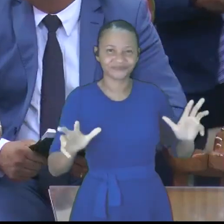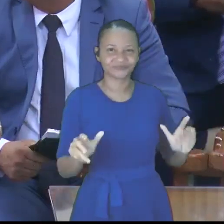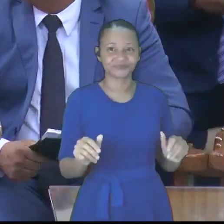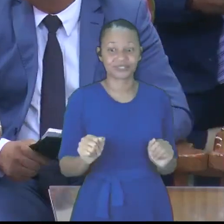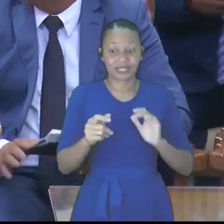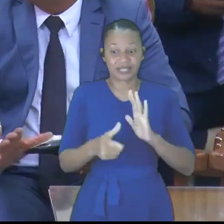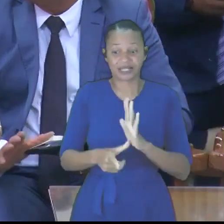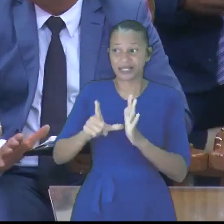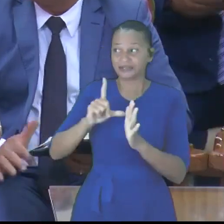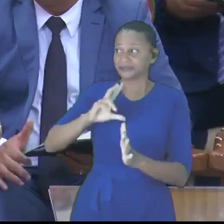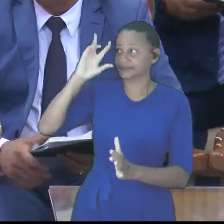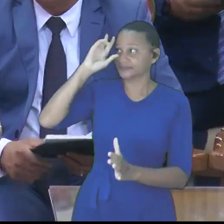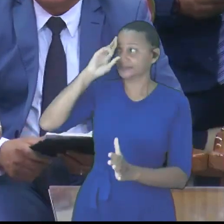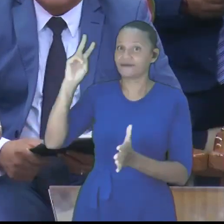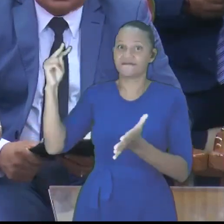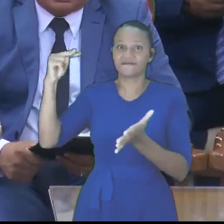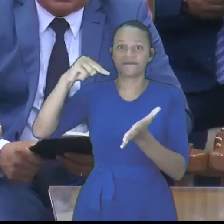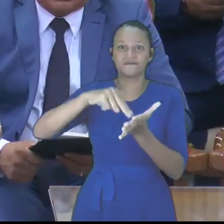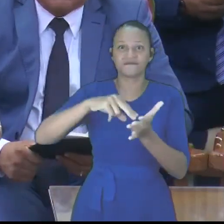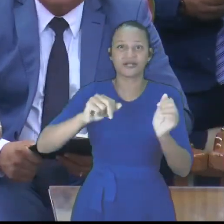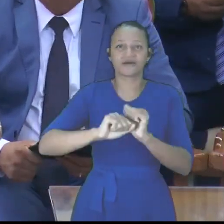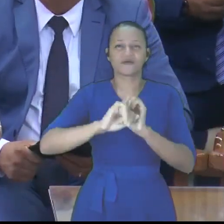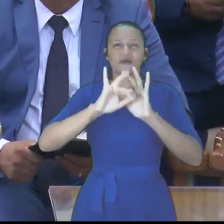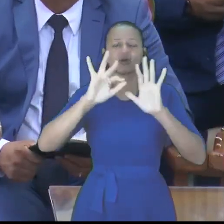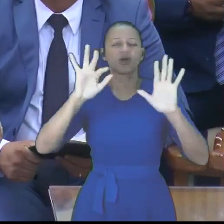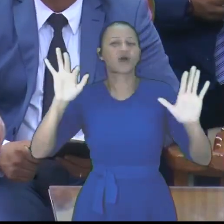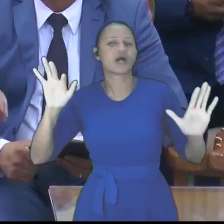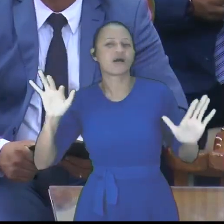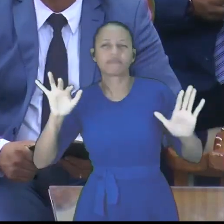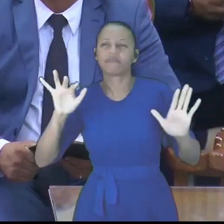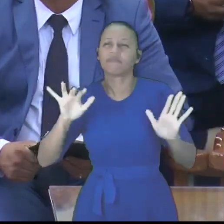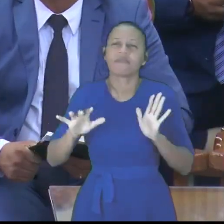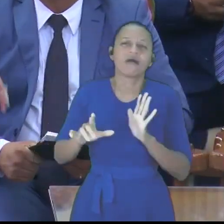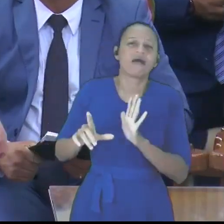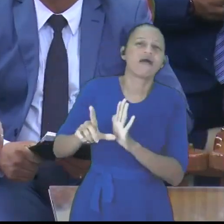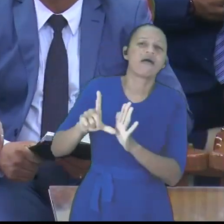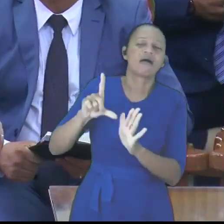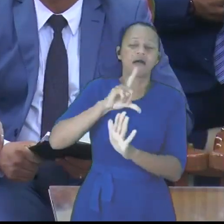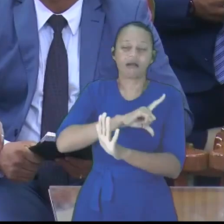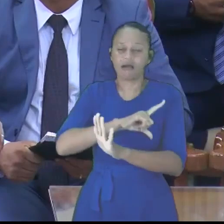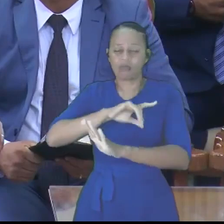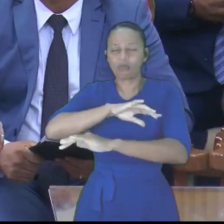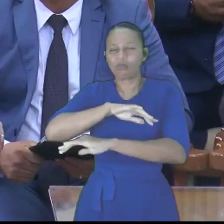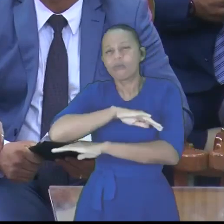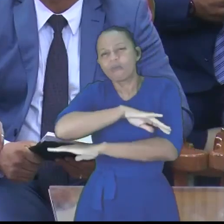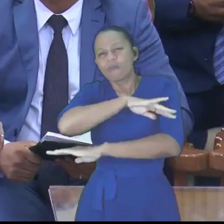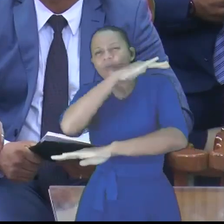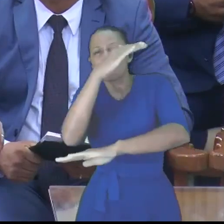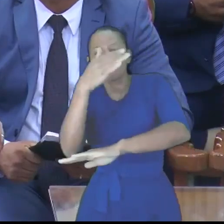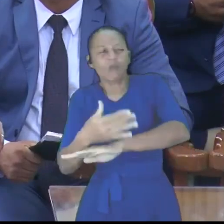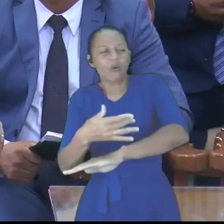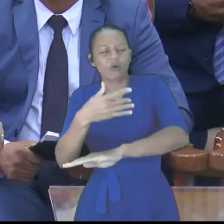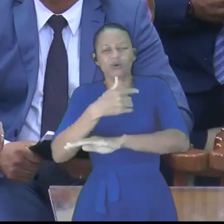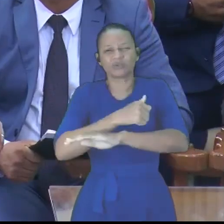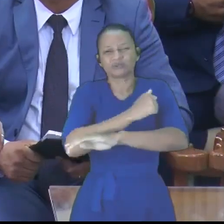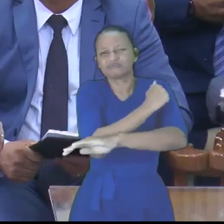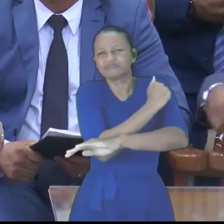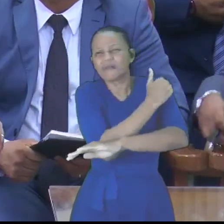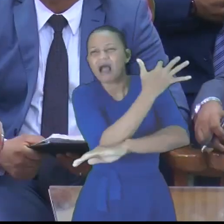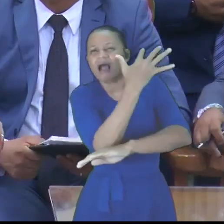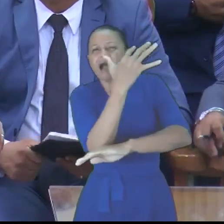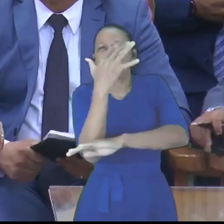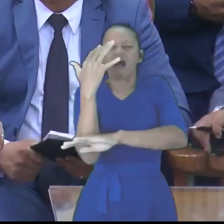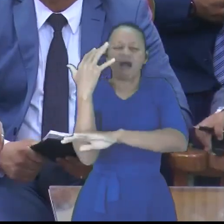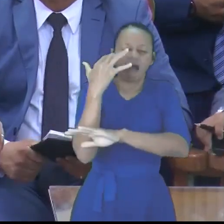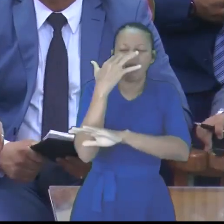E antes do Senhor vir em glória, vai haver a grande o quê? Antes do Senhor aparecer em glória no Monte das Oliveiras, vai surgir o quê? Um período chamado o